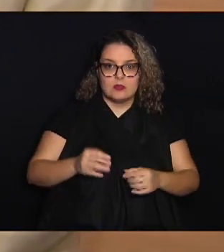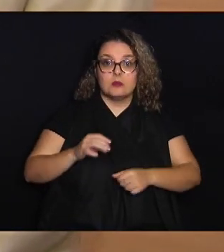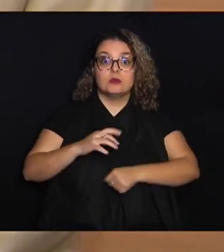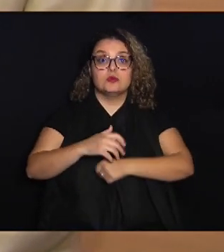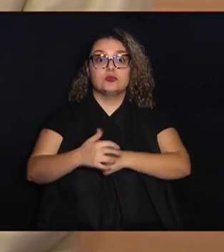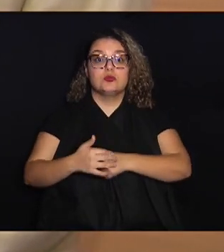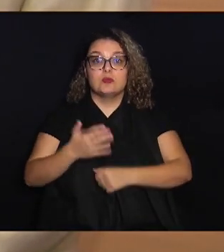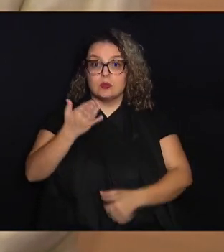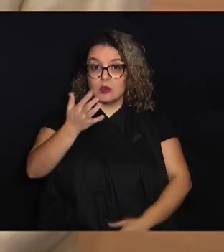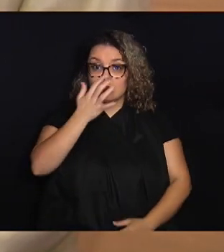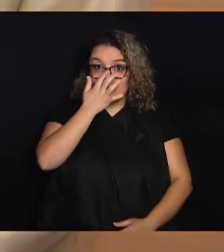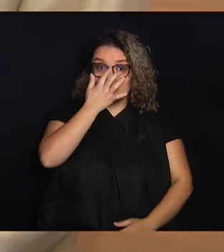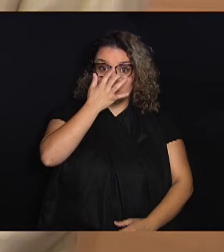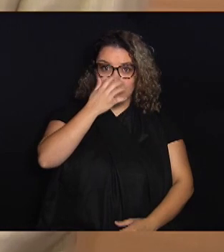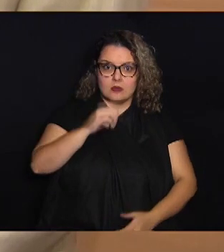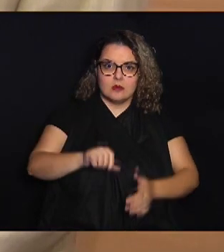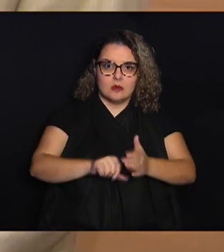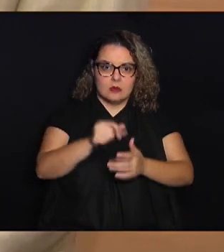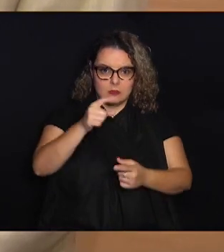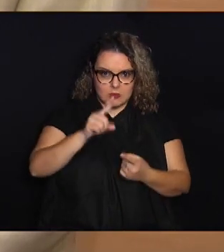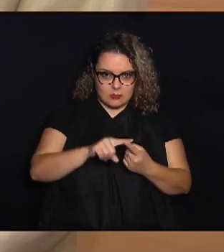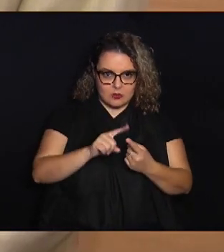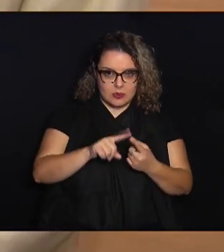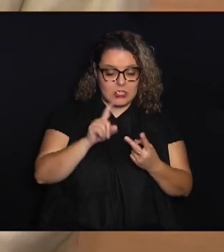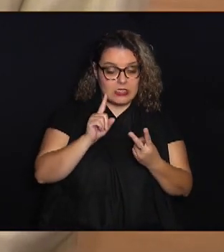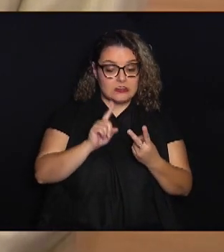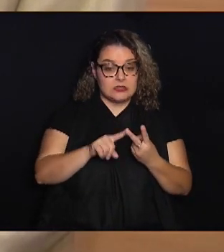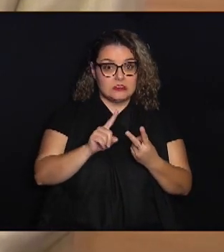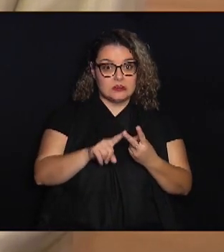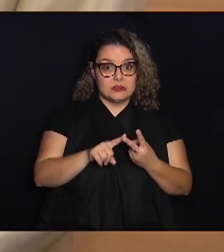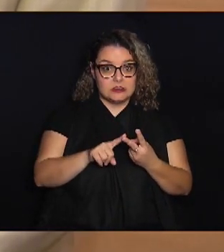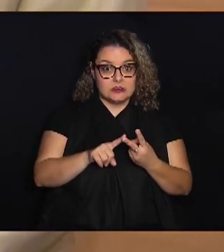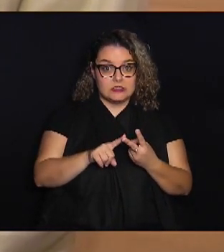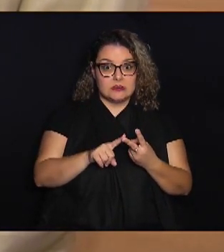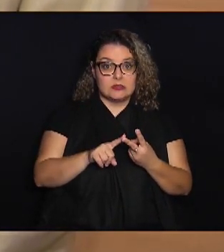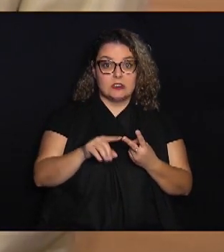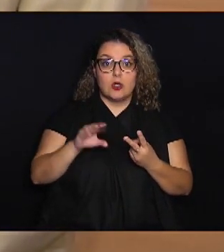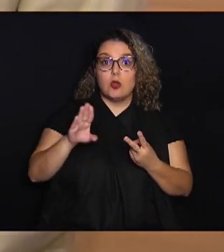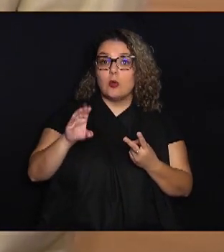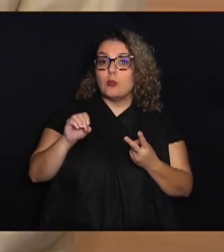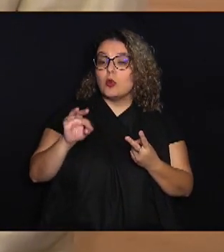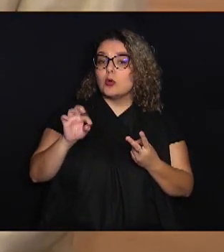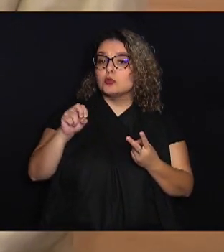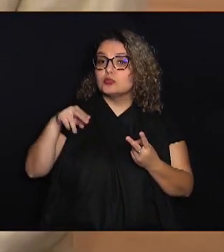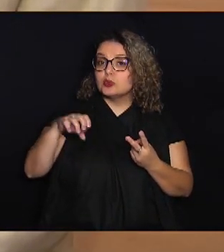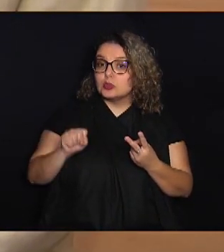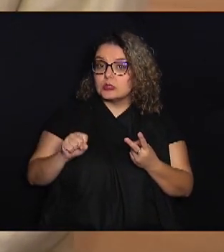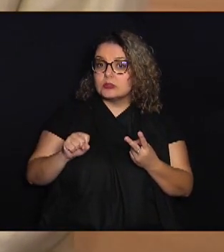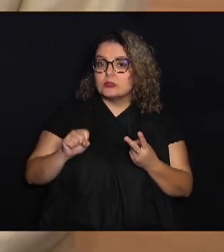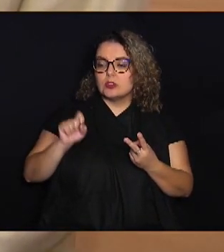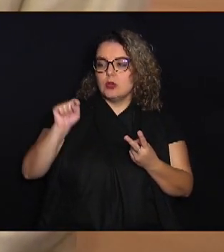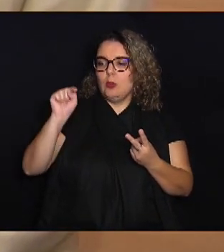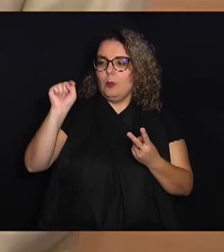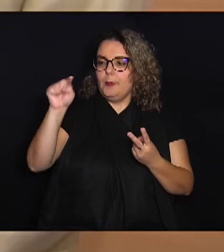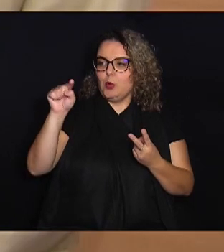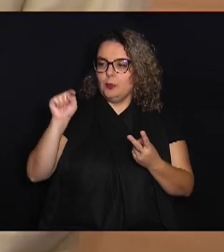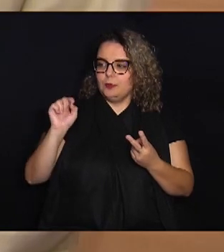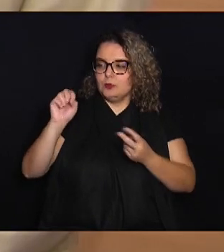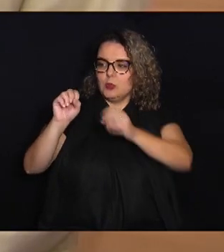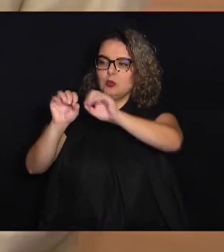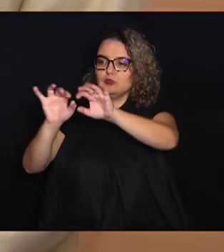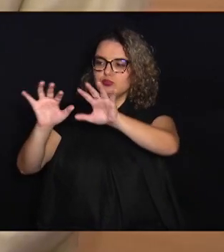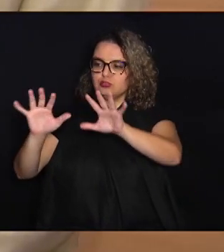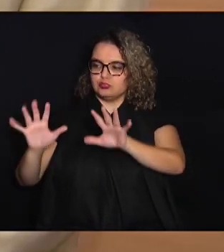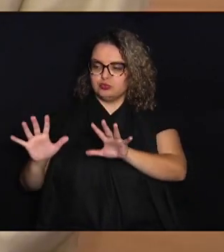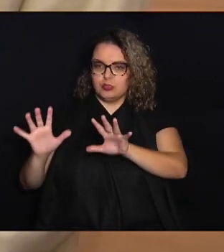para você. Essa foi a primeira fase. Agora, a segunda fase são os botões. Você pode clicar nos botões ali e